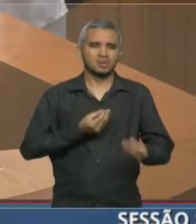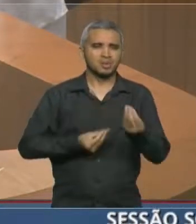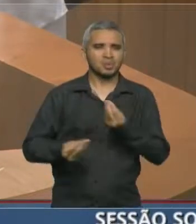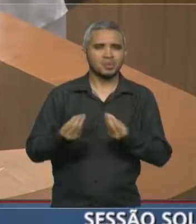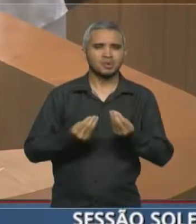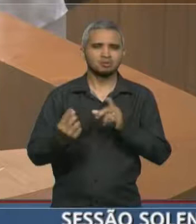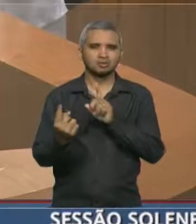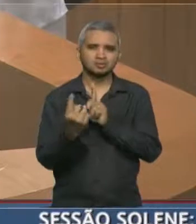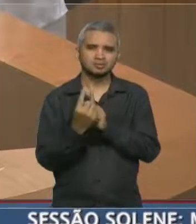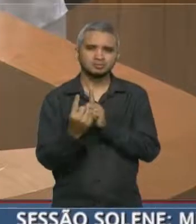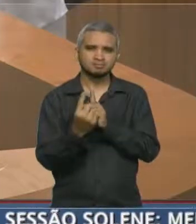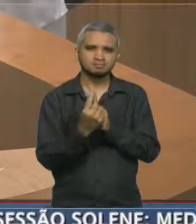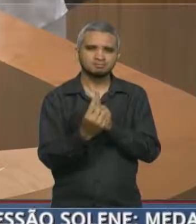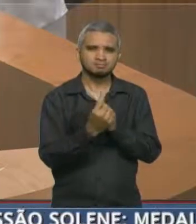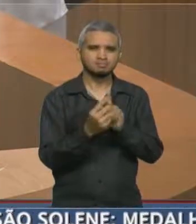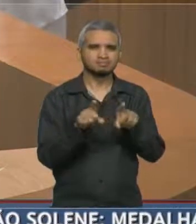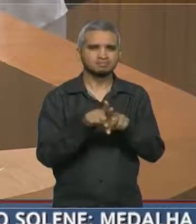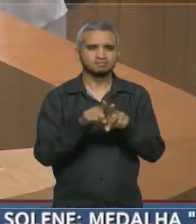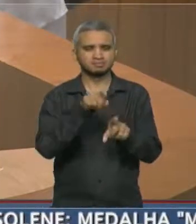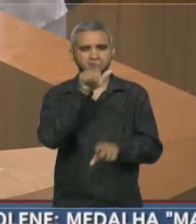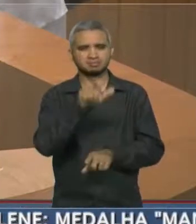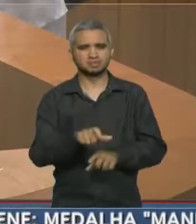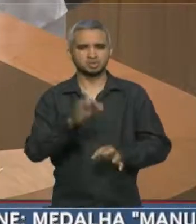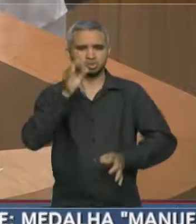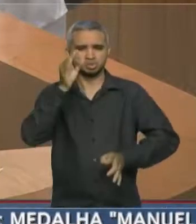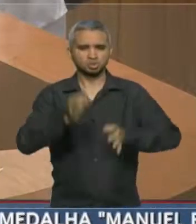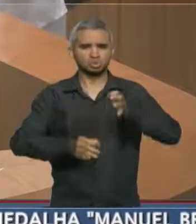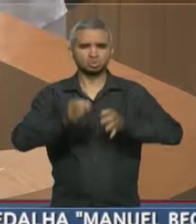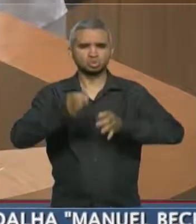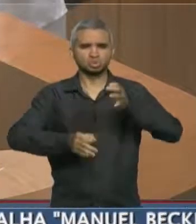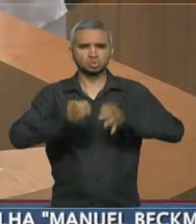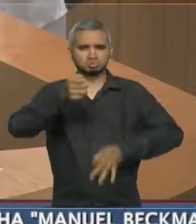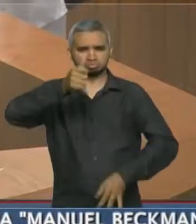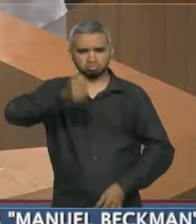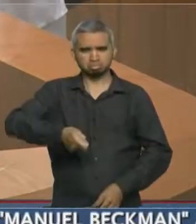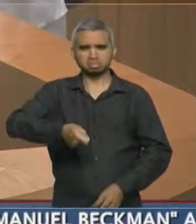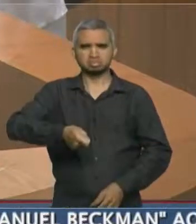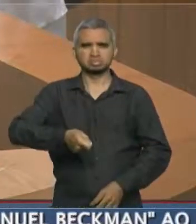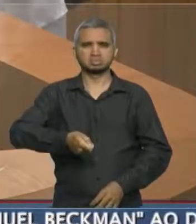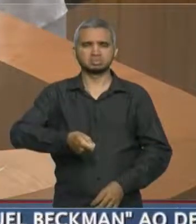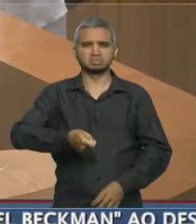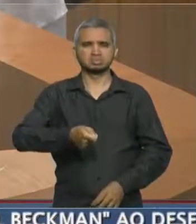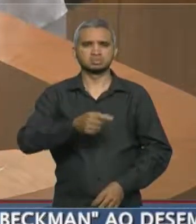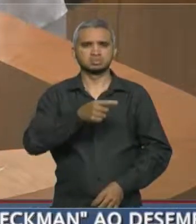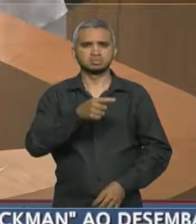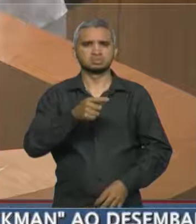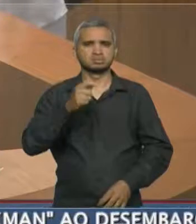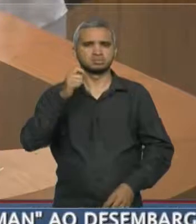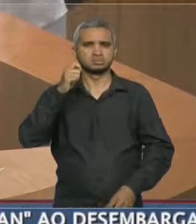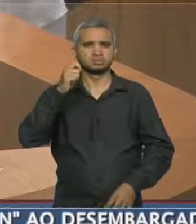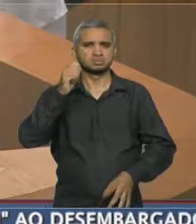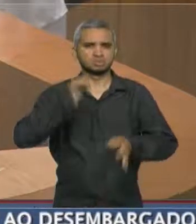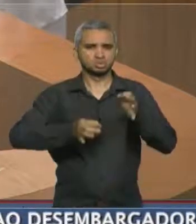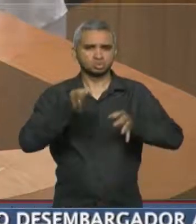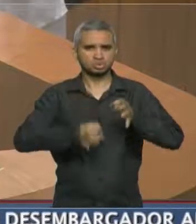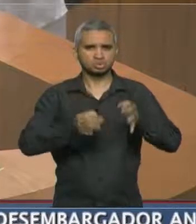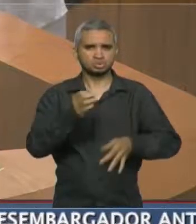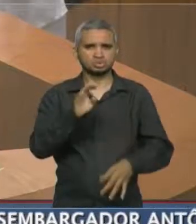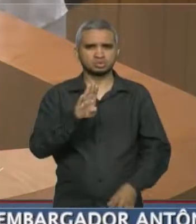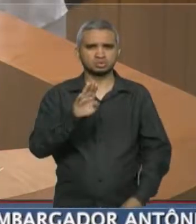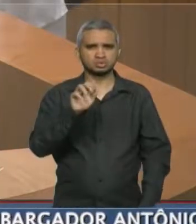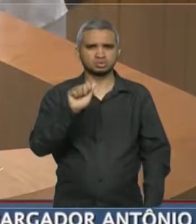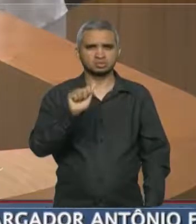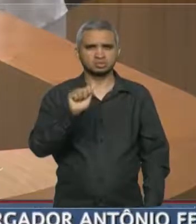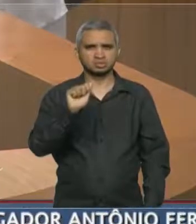justiça aplicada em todos os processos que o mestre, doutor Boema, tem possibilidade de